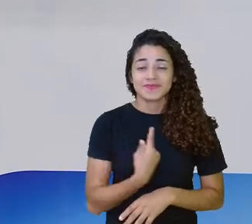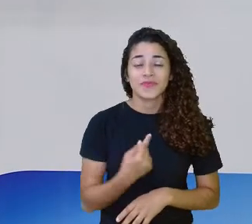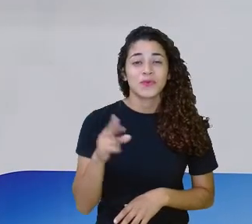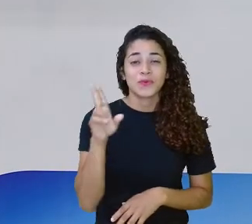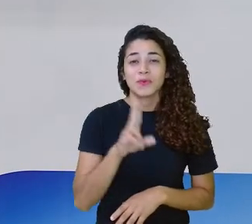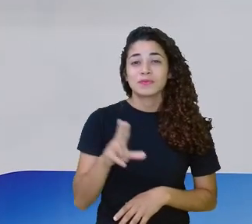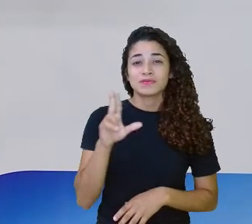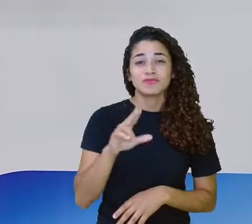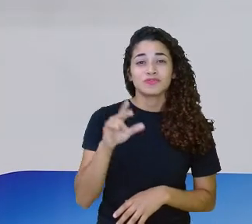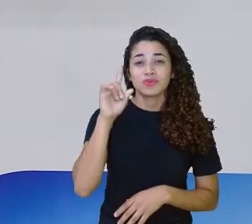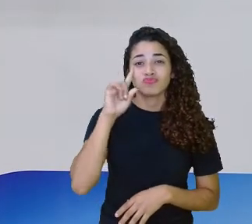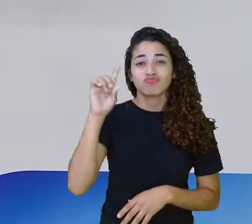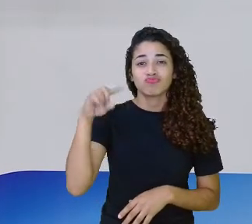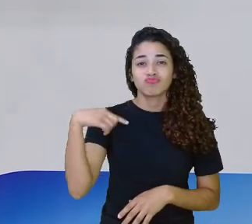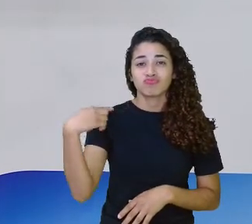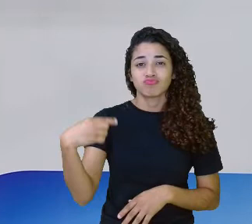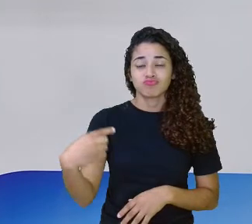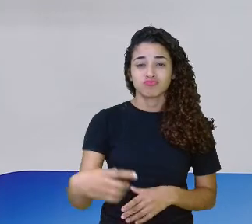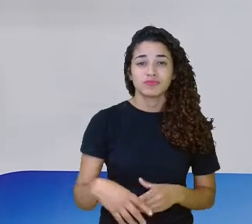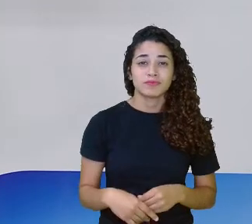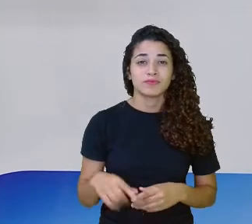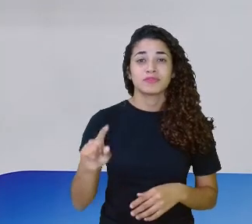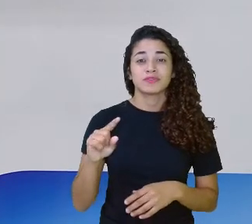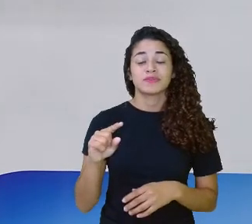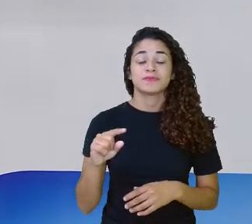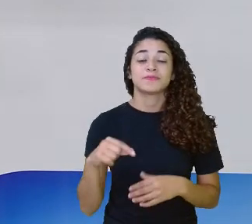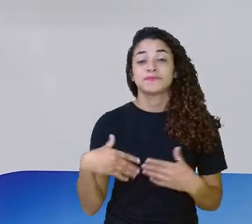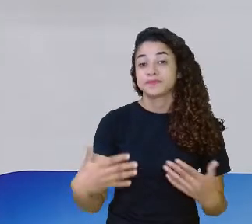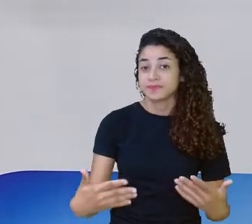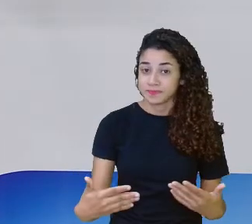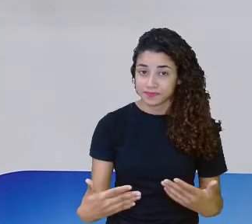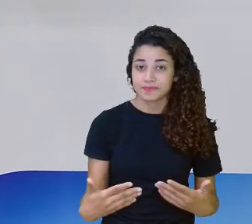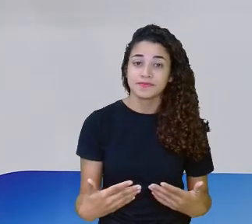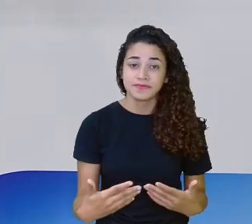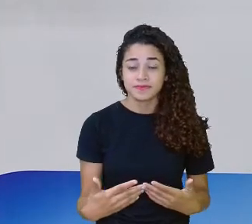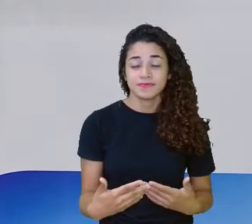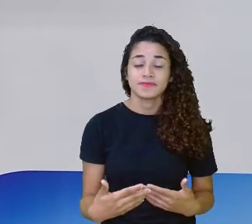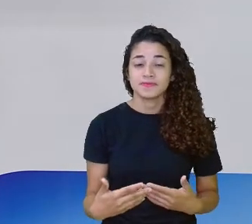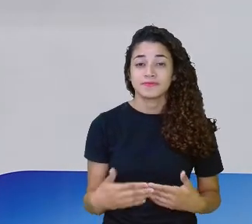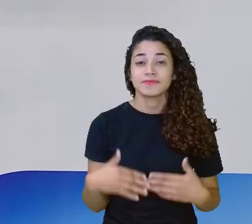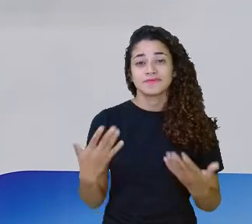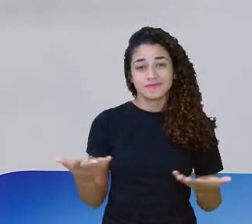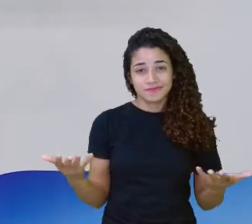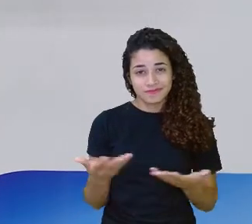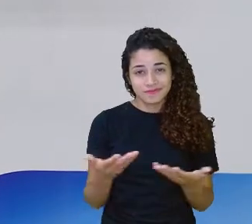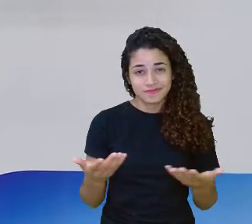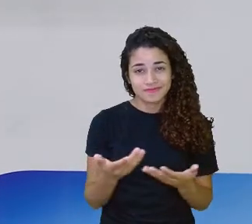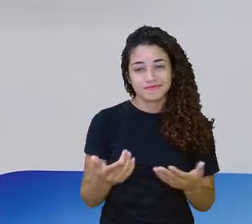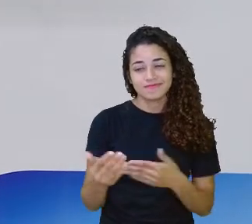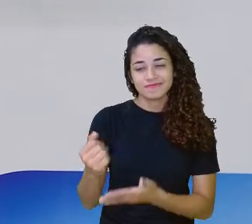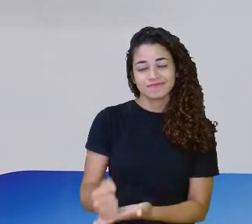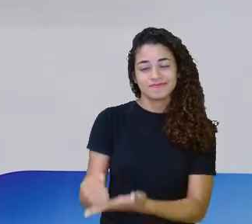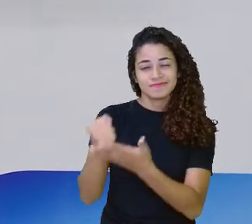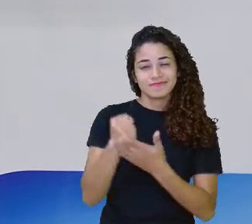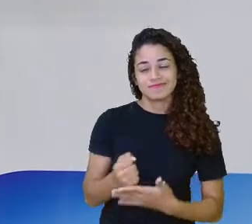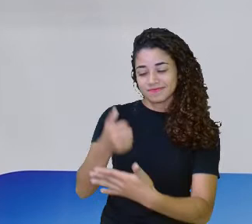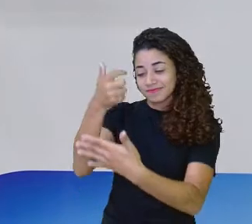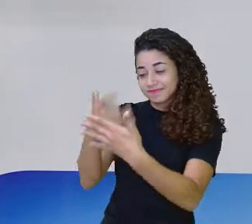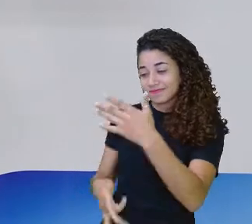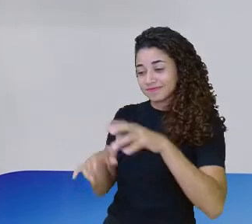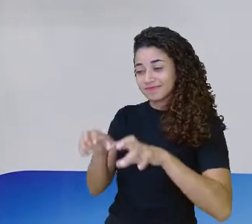utiliza em todo o nosso cotidiano, não é isso? Para me ajudar no chat, a